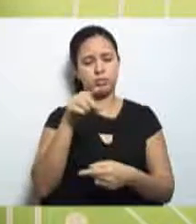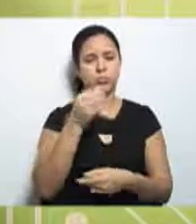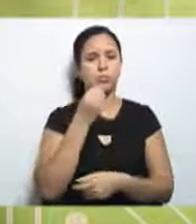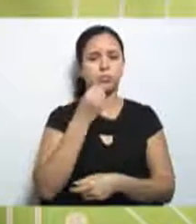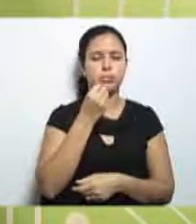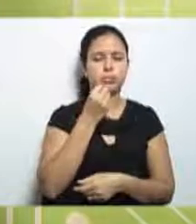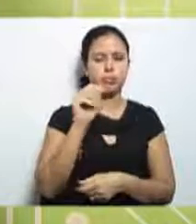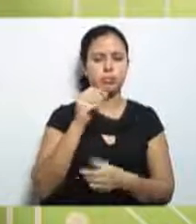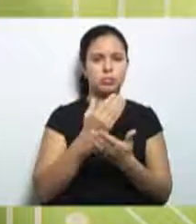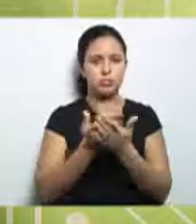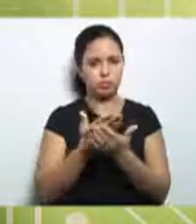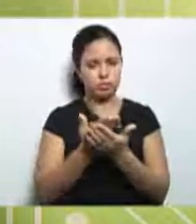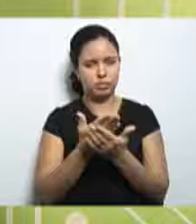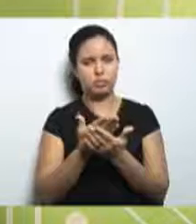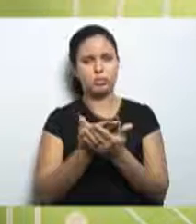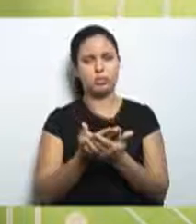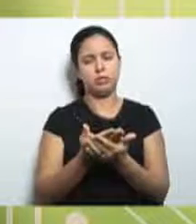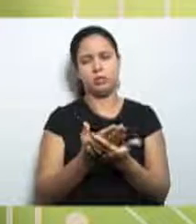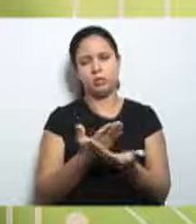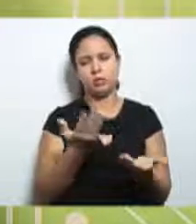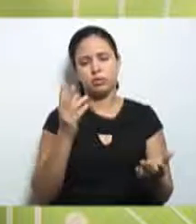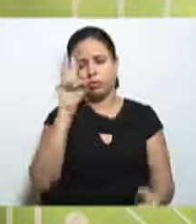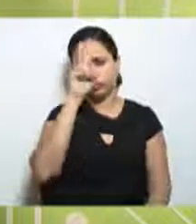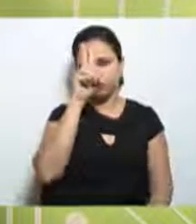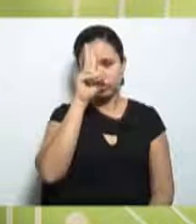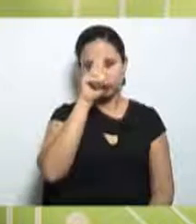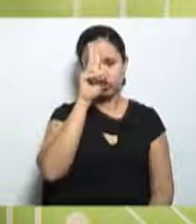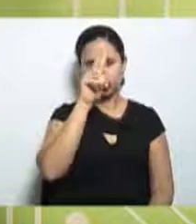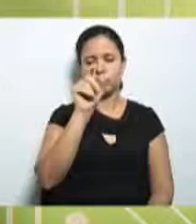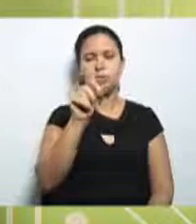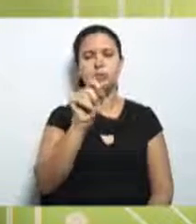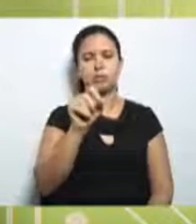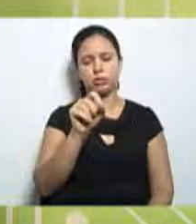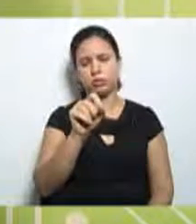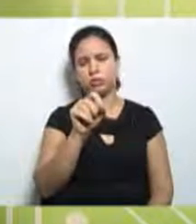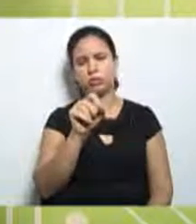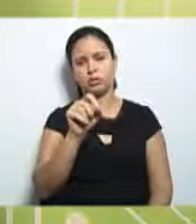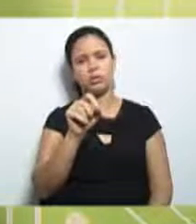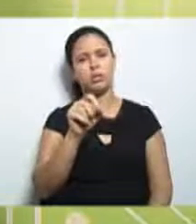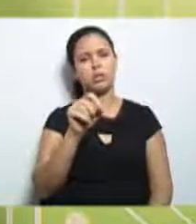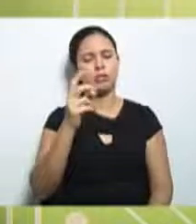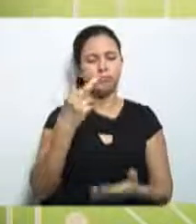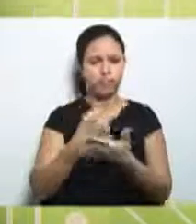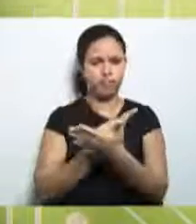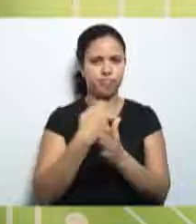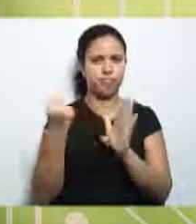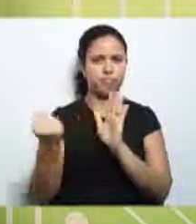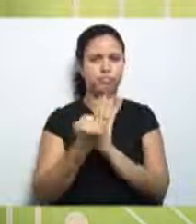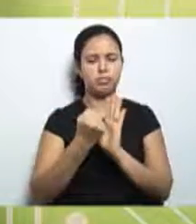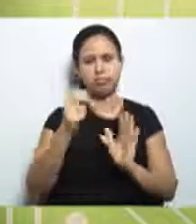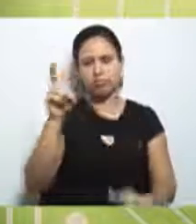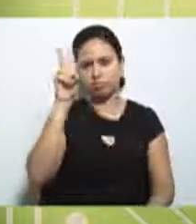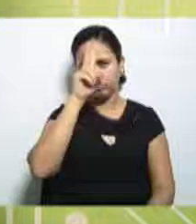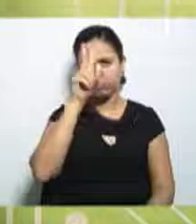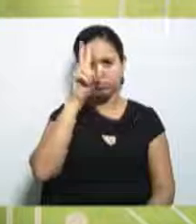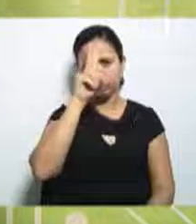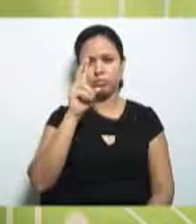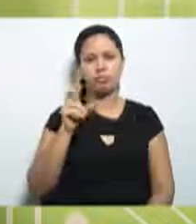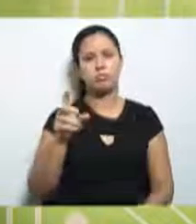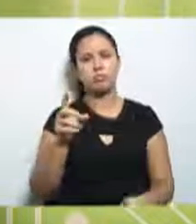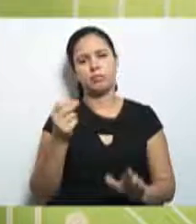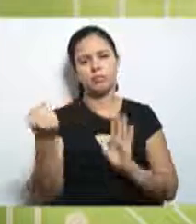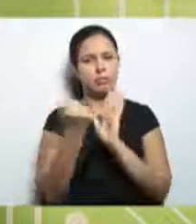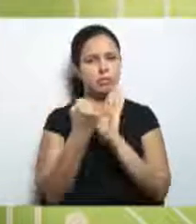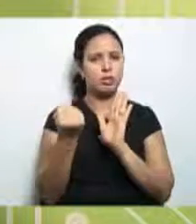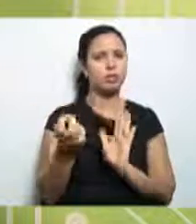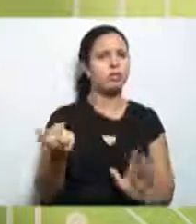não estudaram, lá em sociologia, em história, né, que isso deixou marcas na nossa cultura, isso deixou